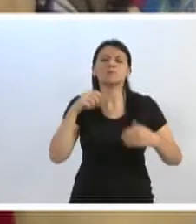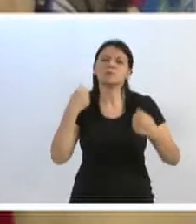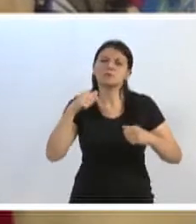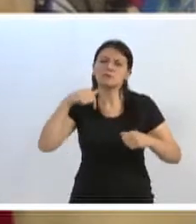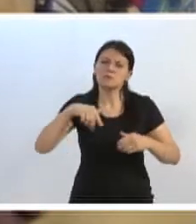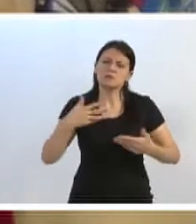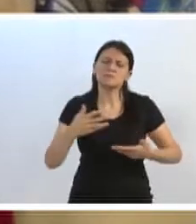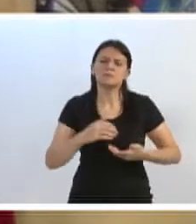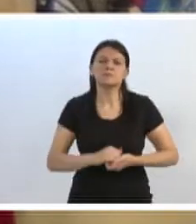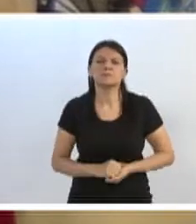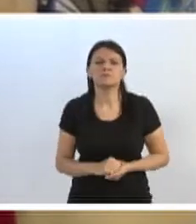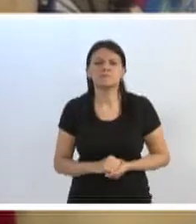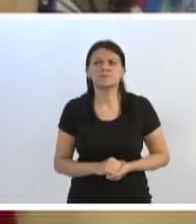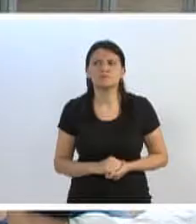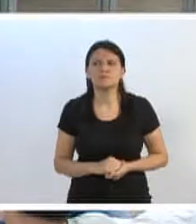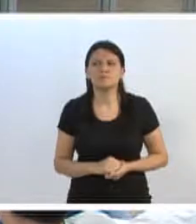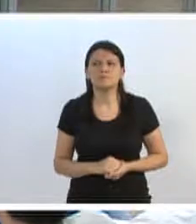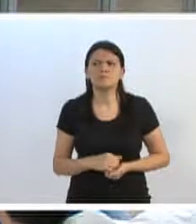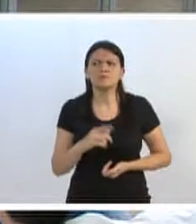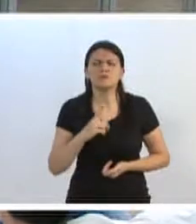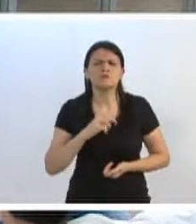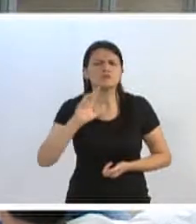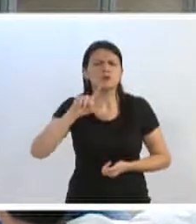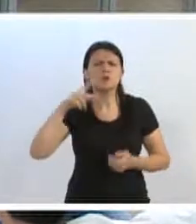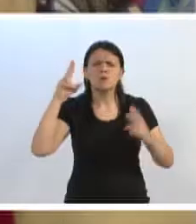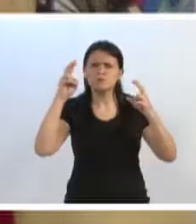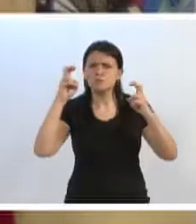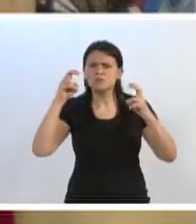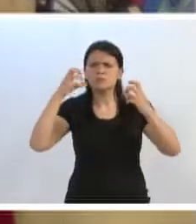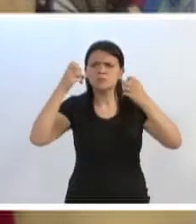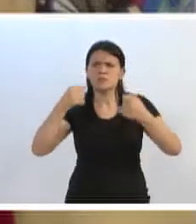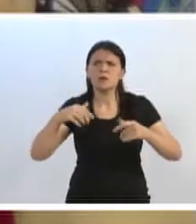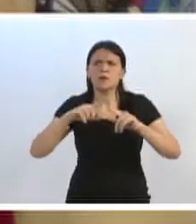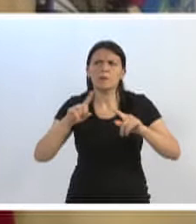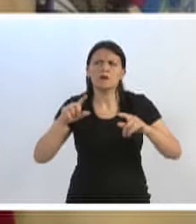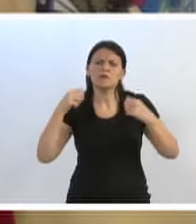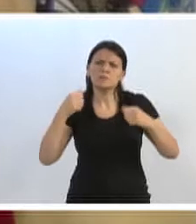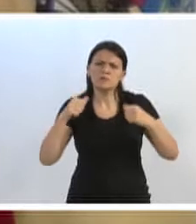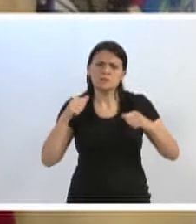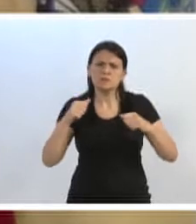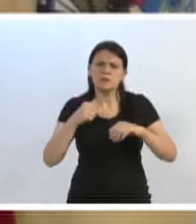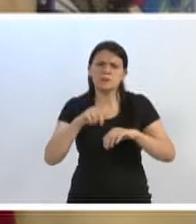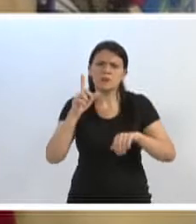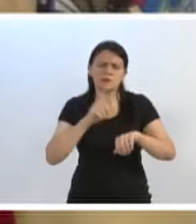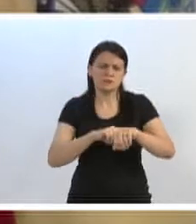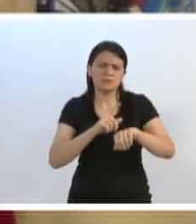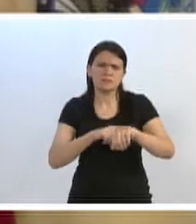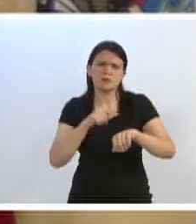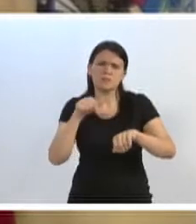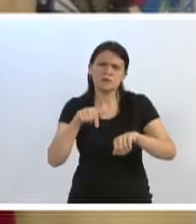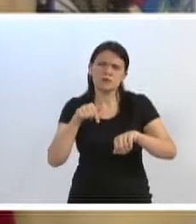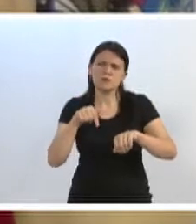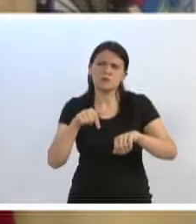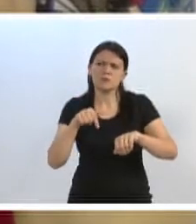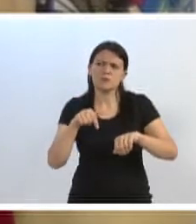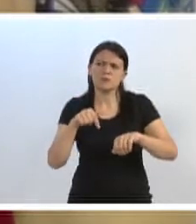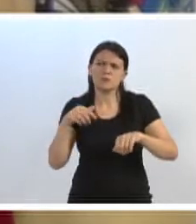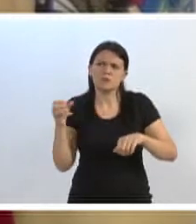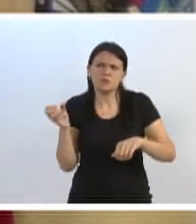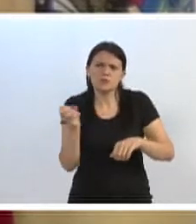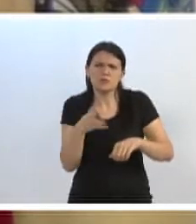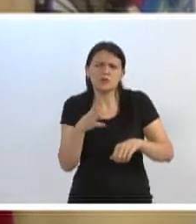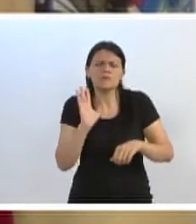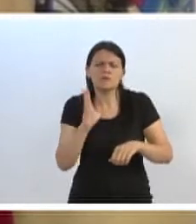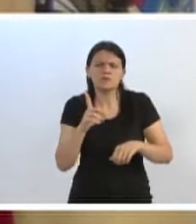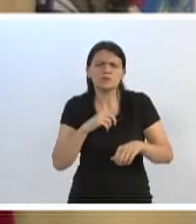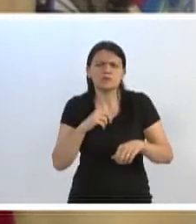deixar. Eu tinha outros temas para falar, presidente, mas como vou precisar de mais tempo para abordar aqui, em relação às questões de inovação, que é uma pauta que a